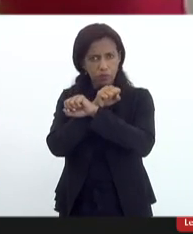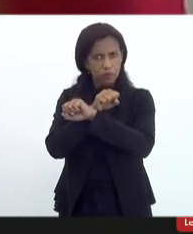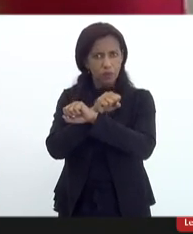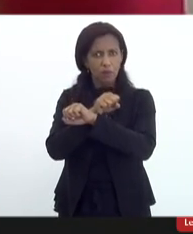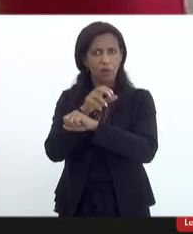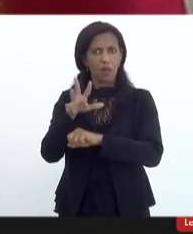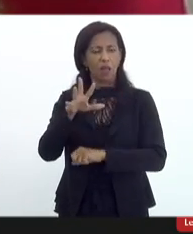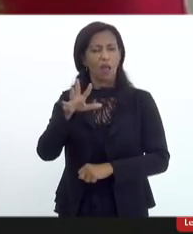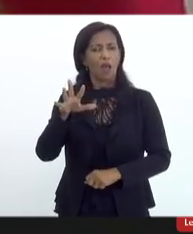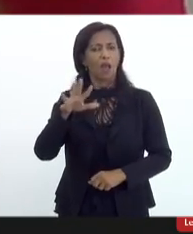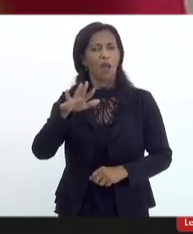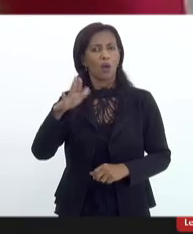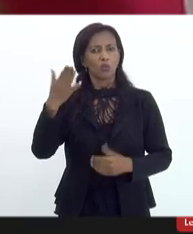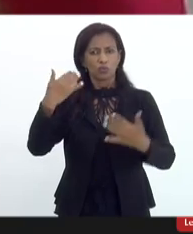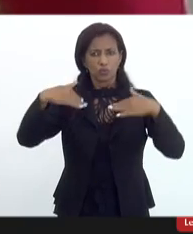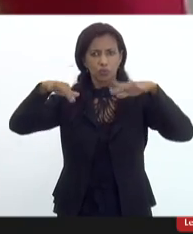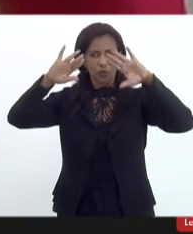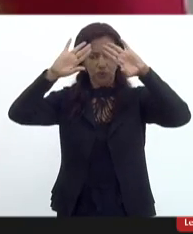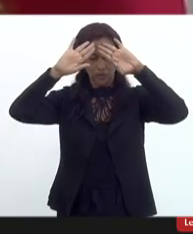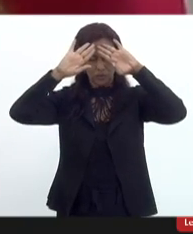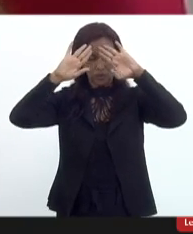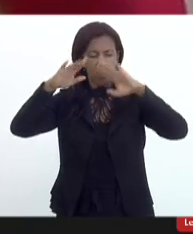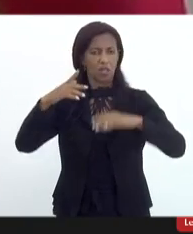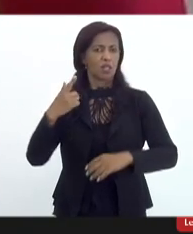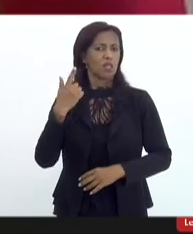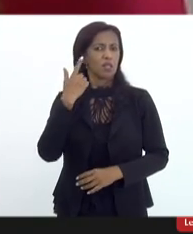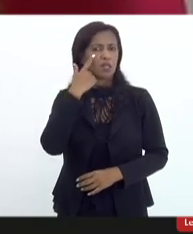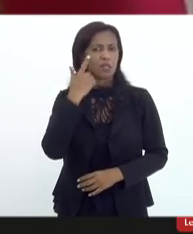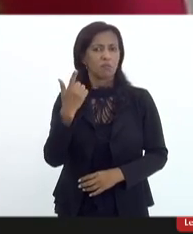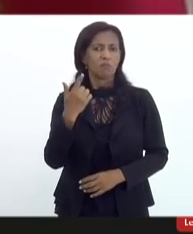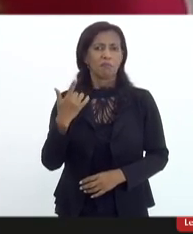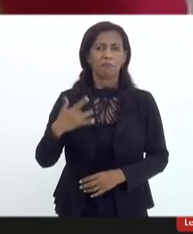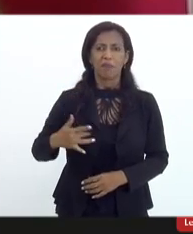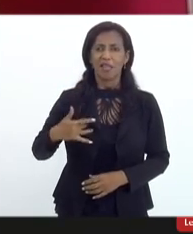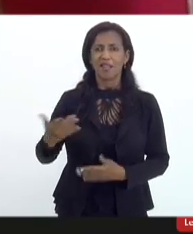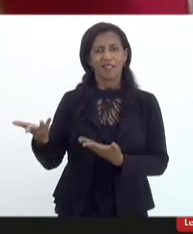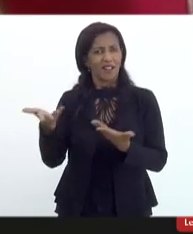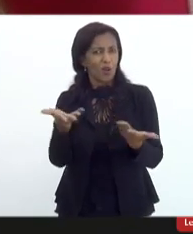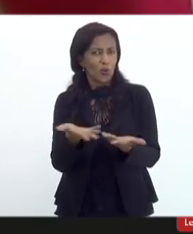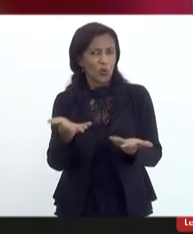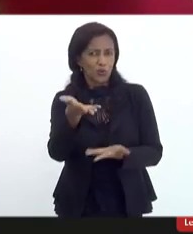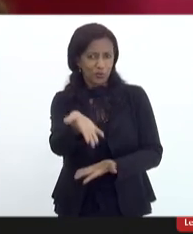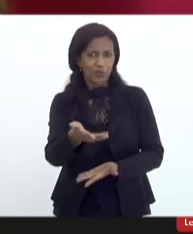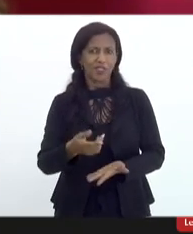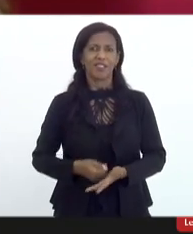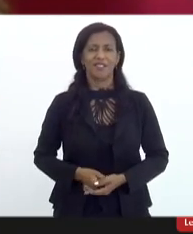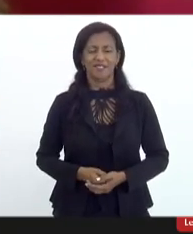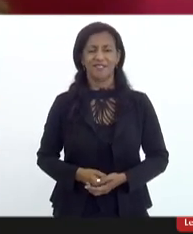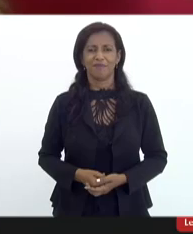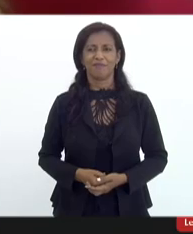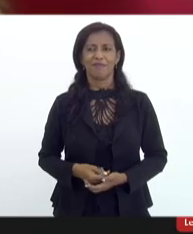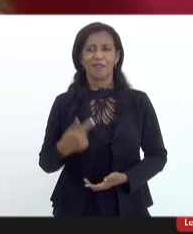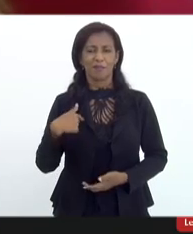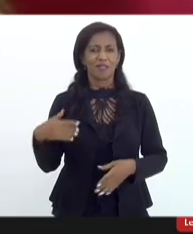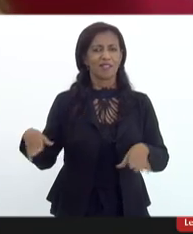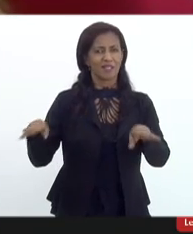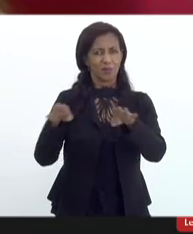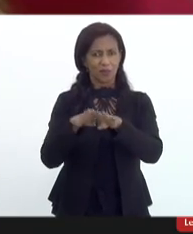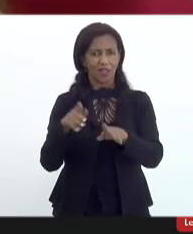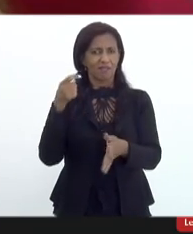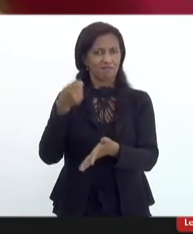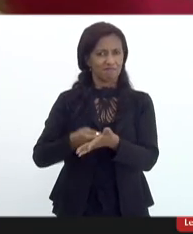sempre recordo isso aqui, porque é uma pena que ela não está conosco na CPI, mas está nas lutas todas da igualdade